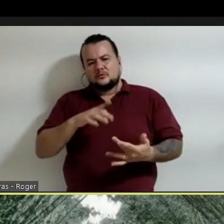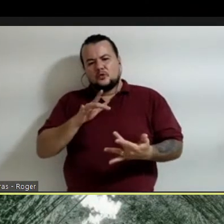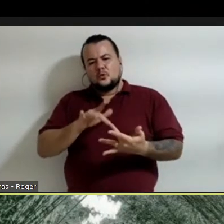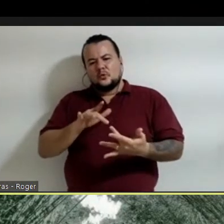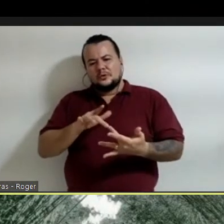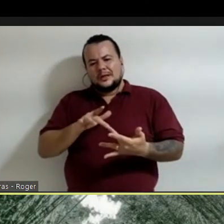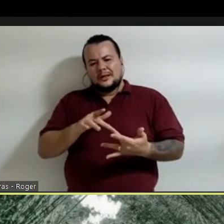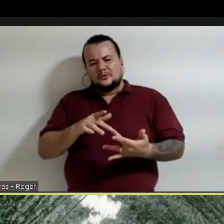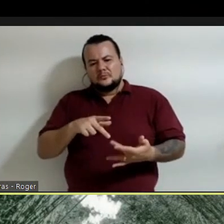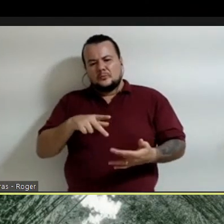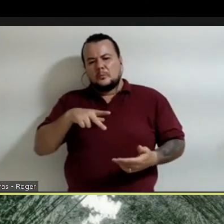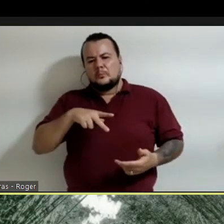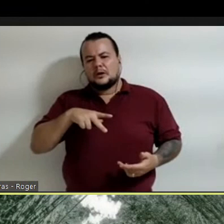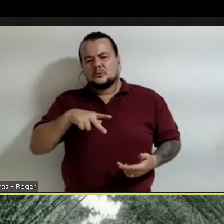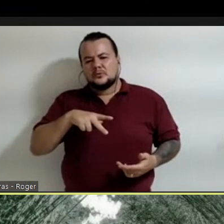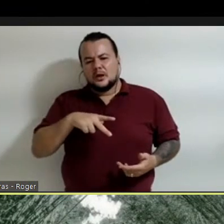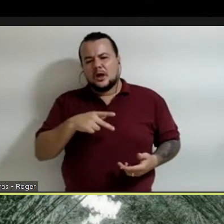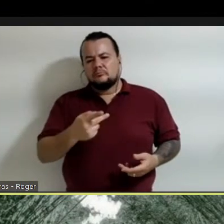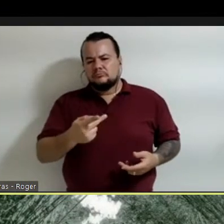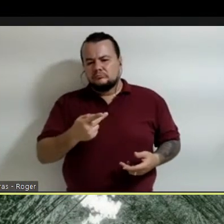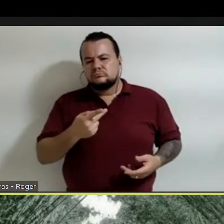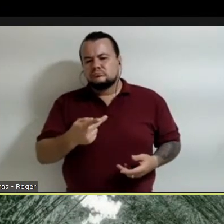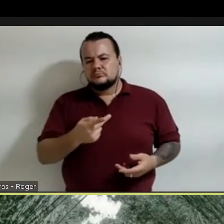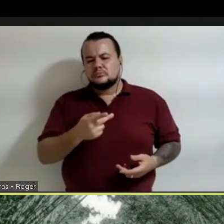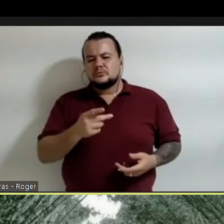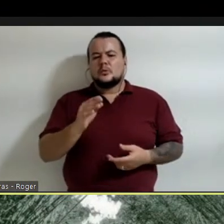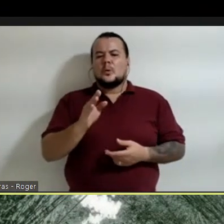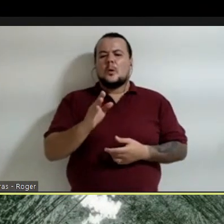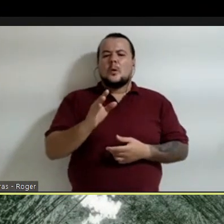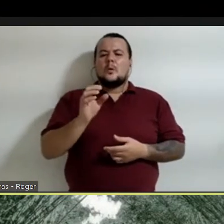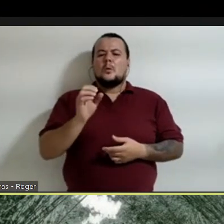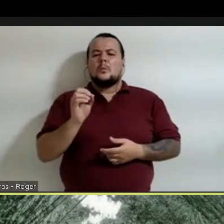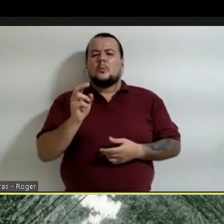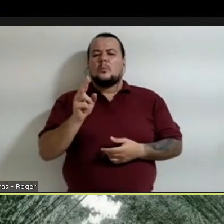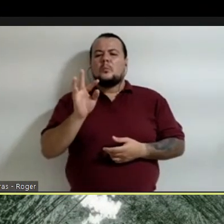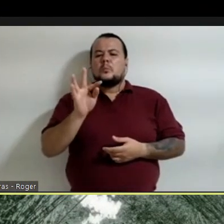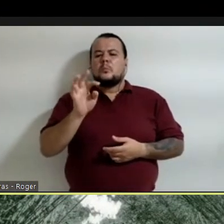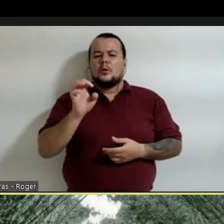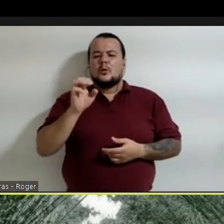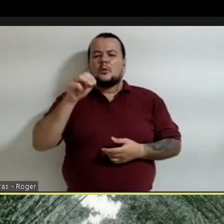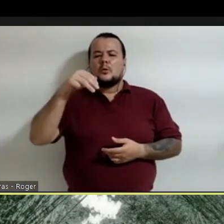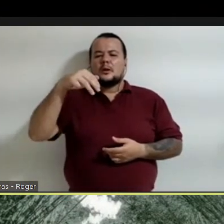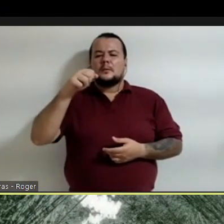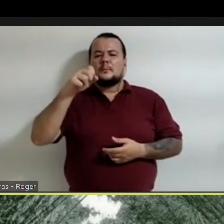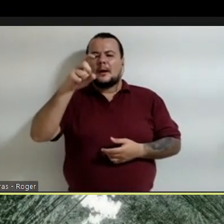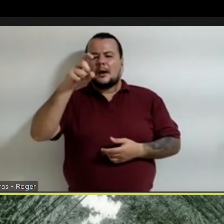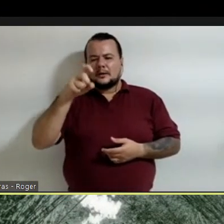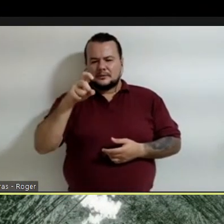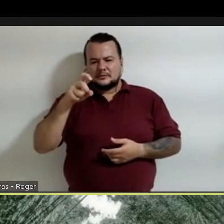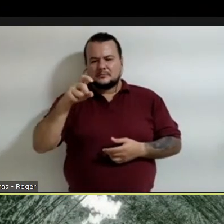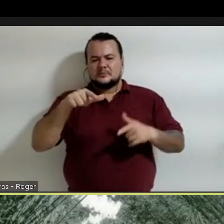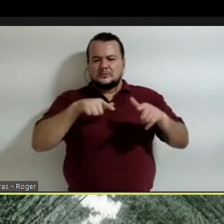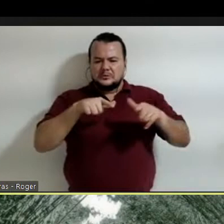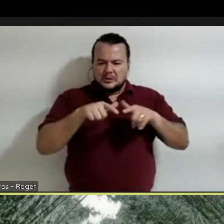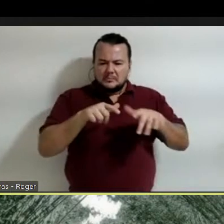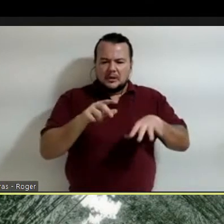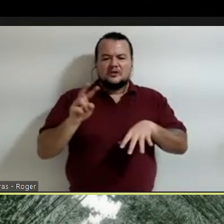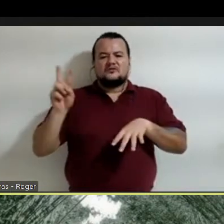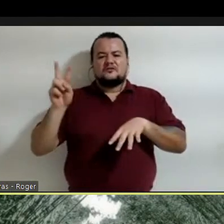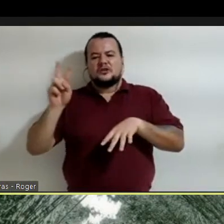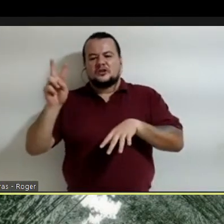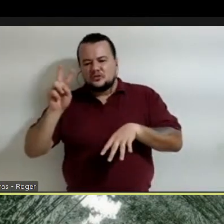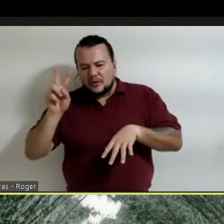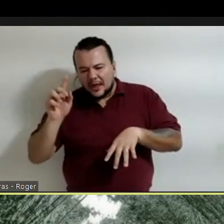Então, Burle Marx era amigo de muita gente, né? Ele trabalhou na Venezuela, no Chile, né? E era amigo de todas essas pessoas,